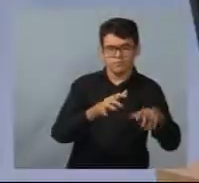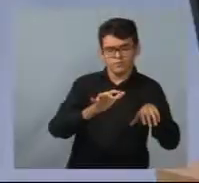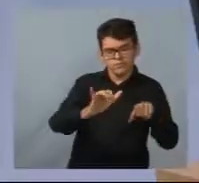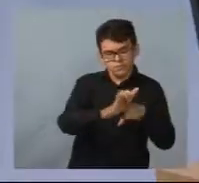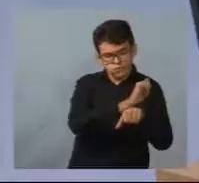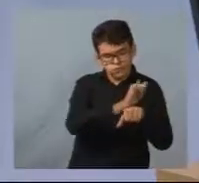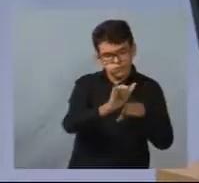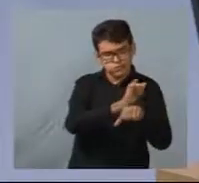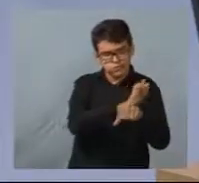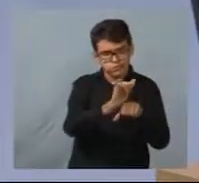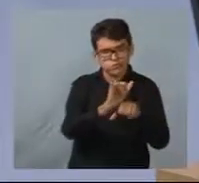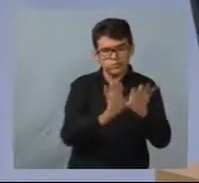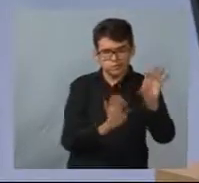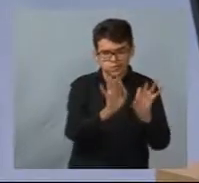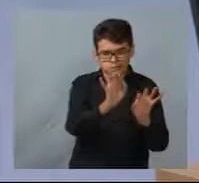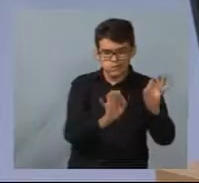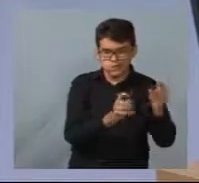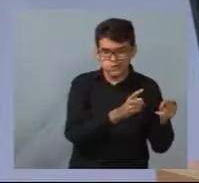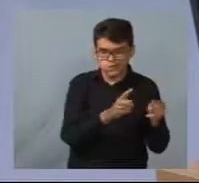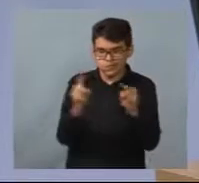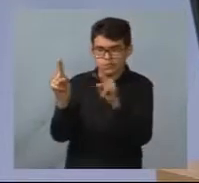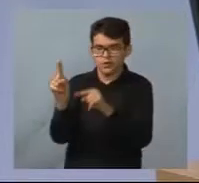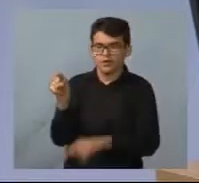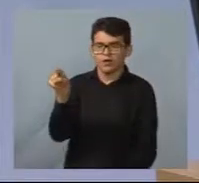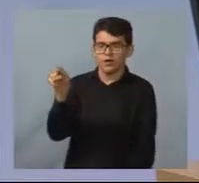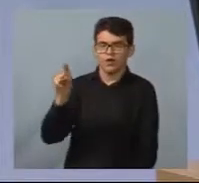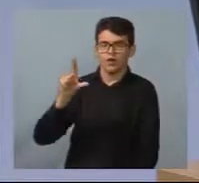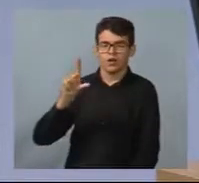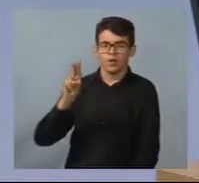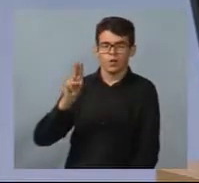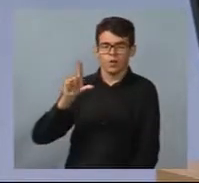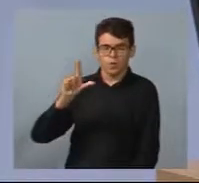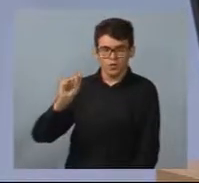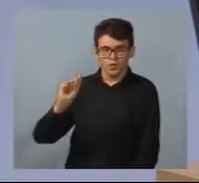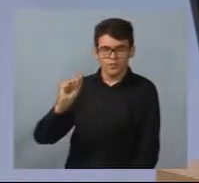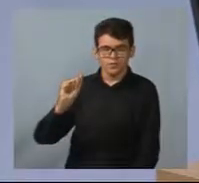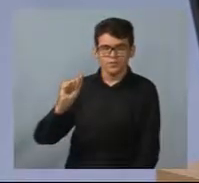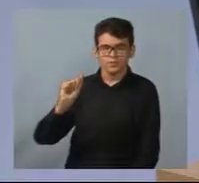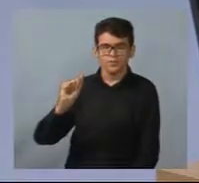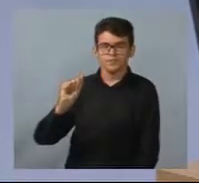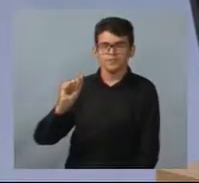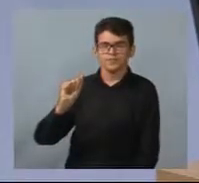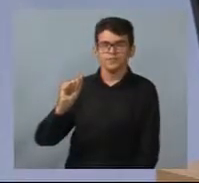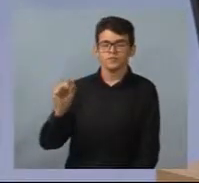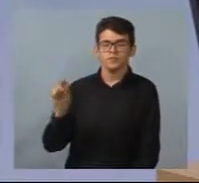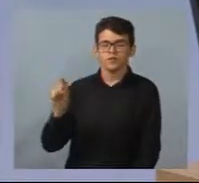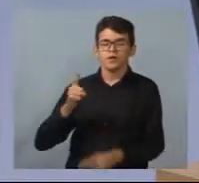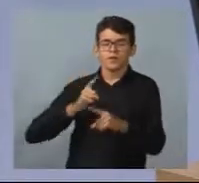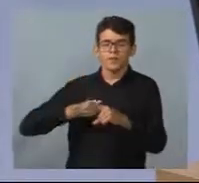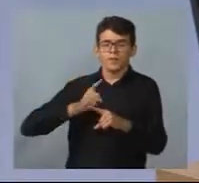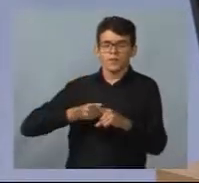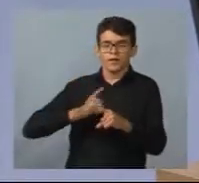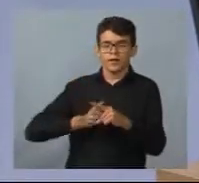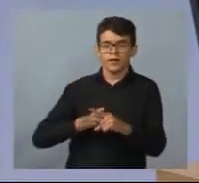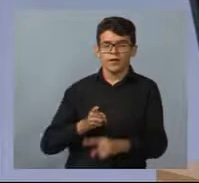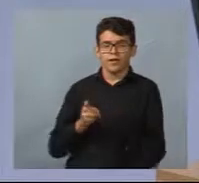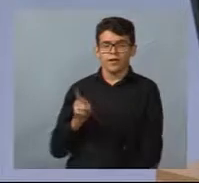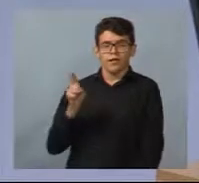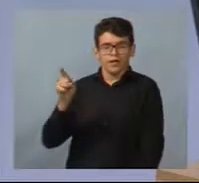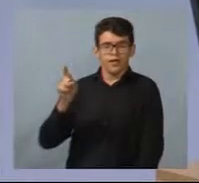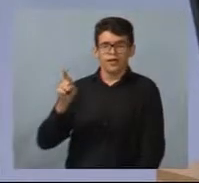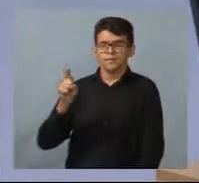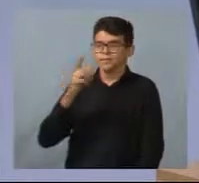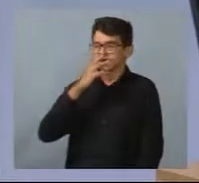não contra o Lula especificamente, porque ele, bem ou mal, simboliza a